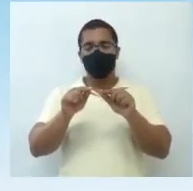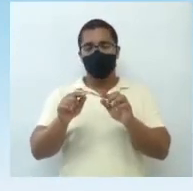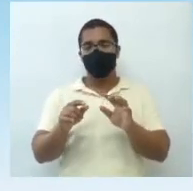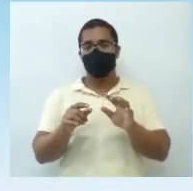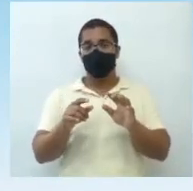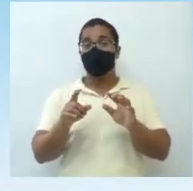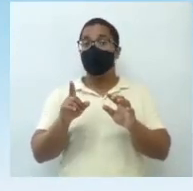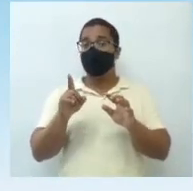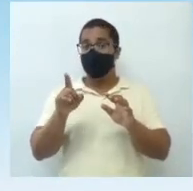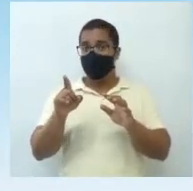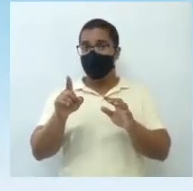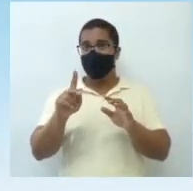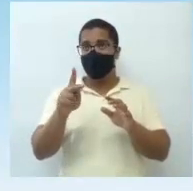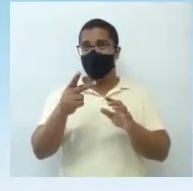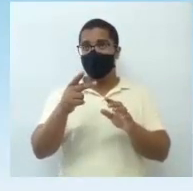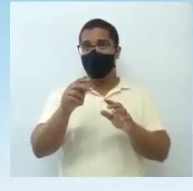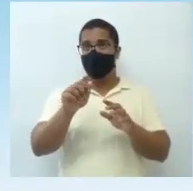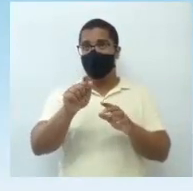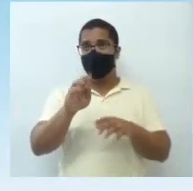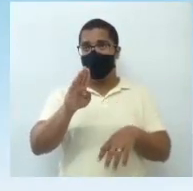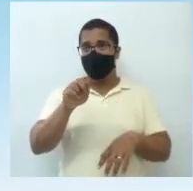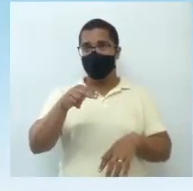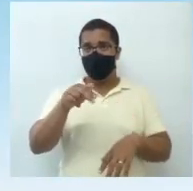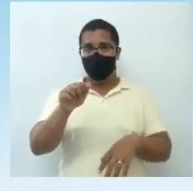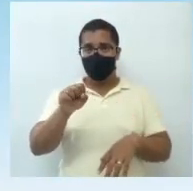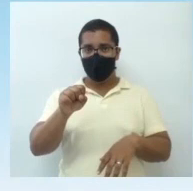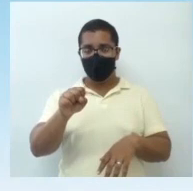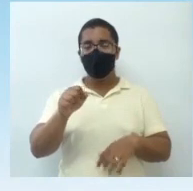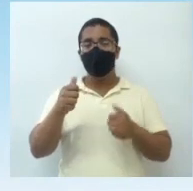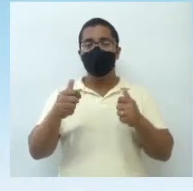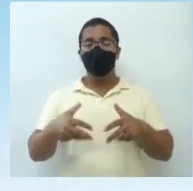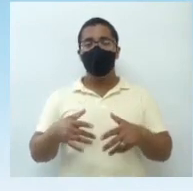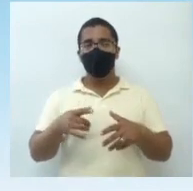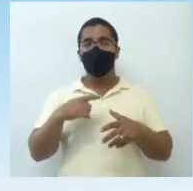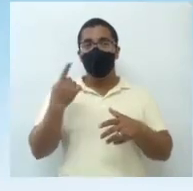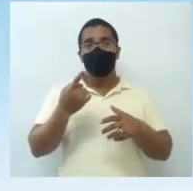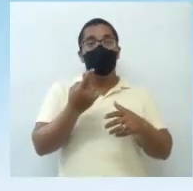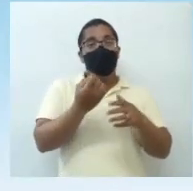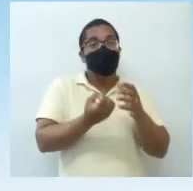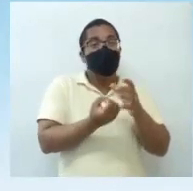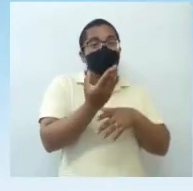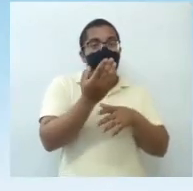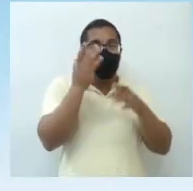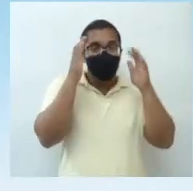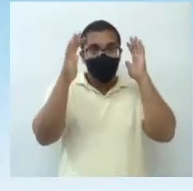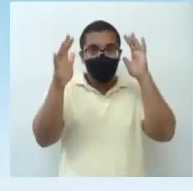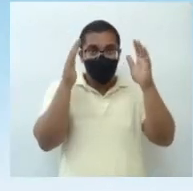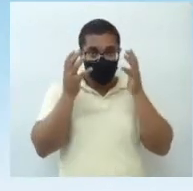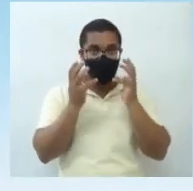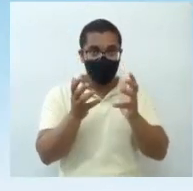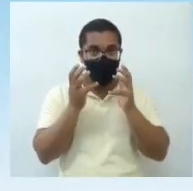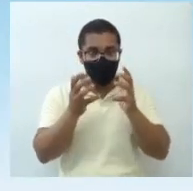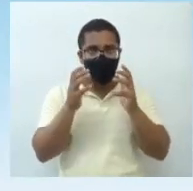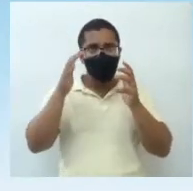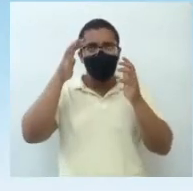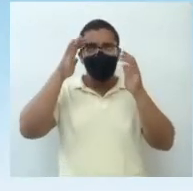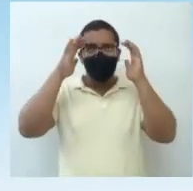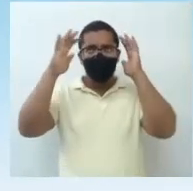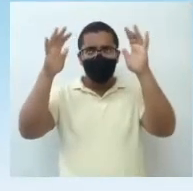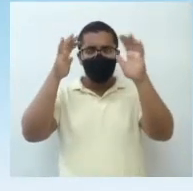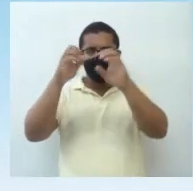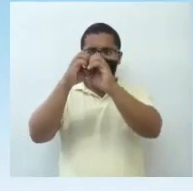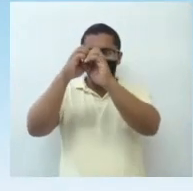é qual a fazer filosofia ou um modo de fazer um modo de pensar